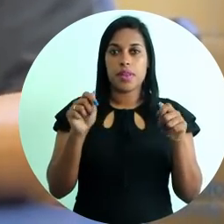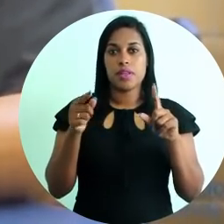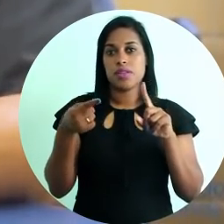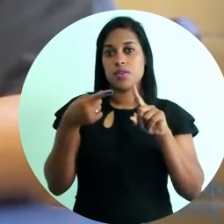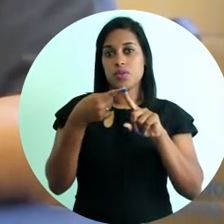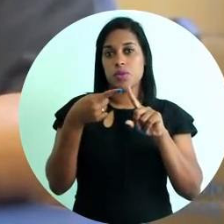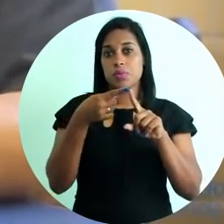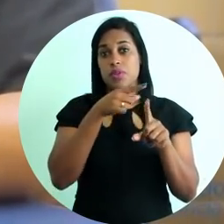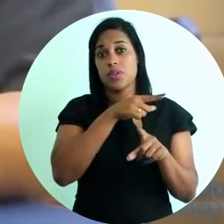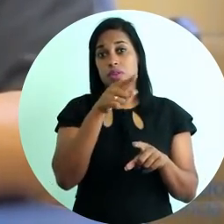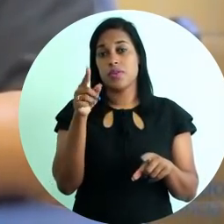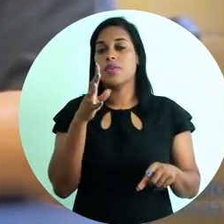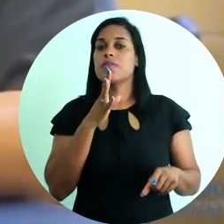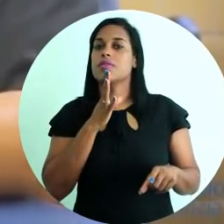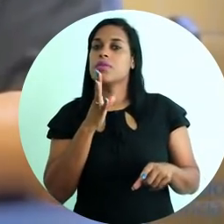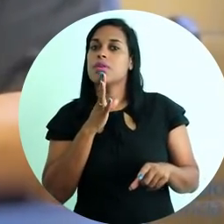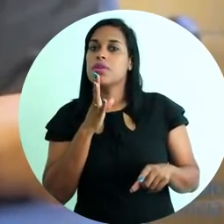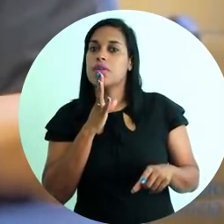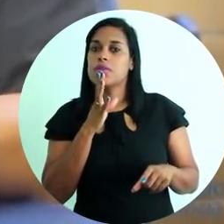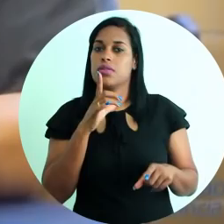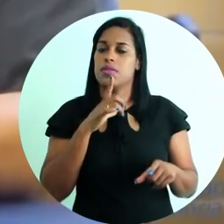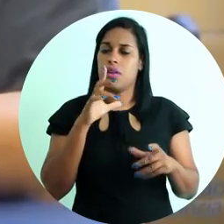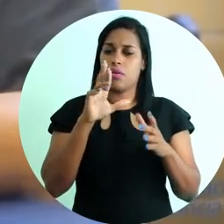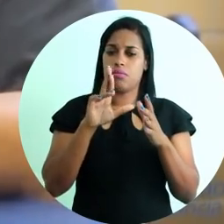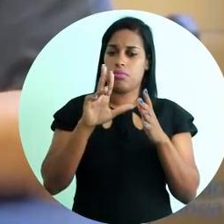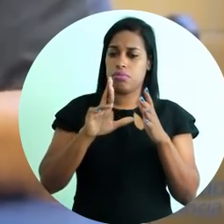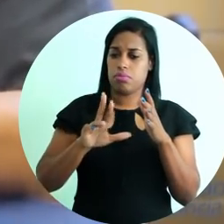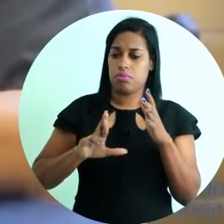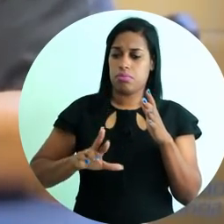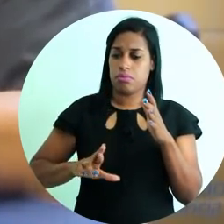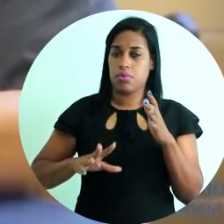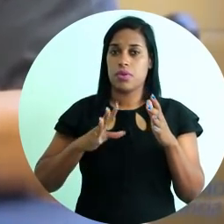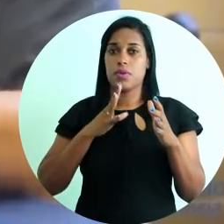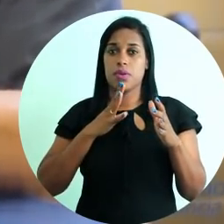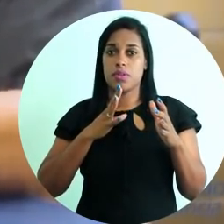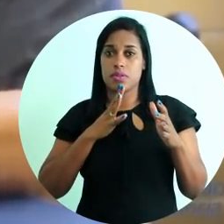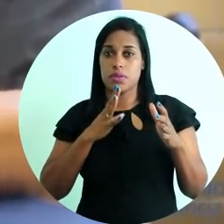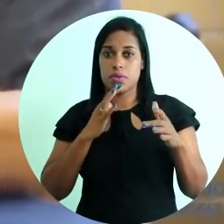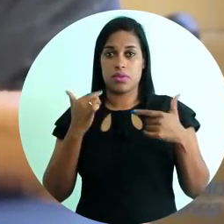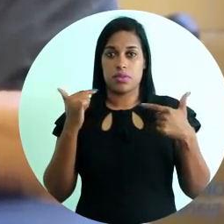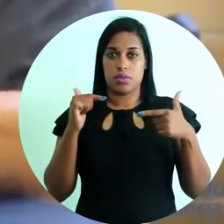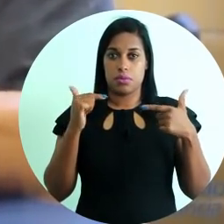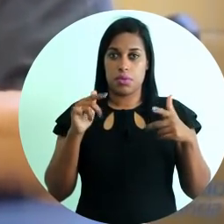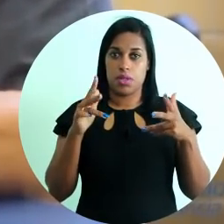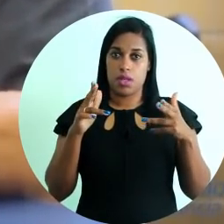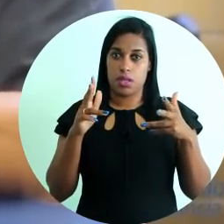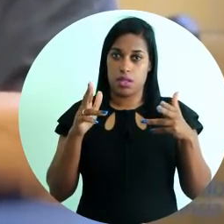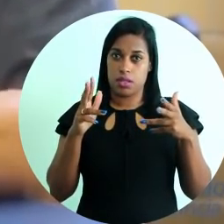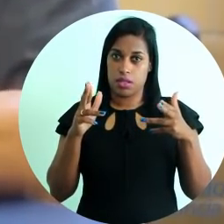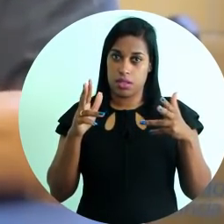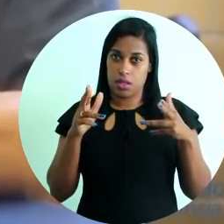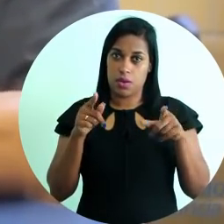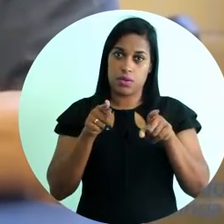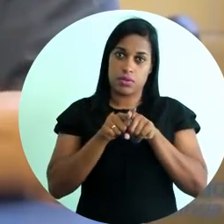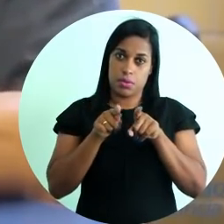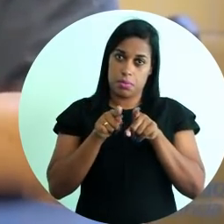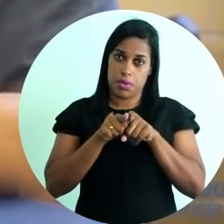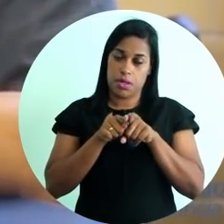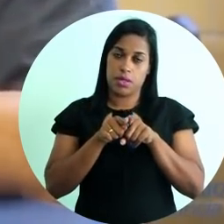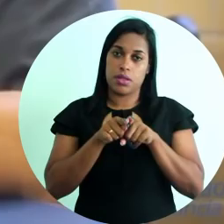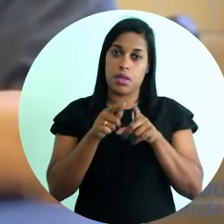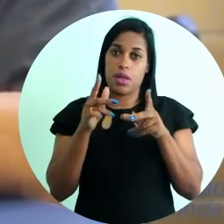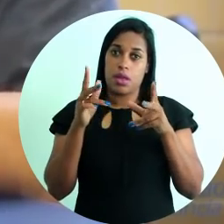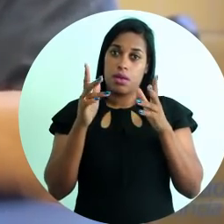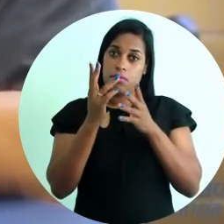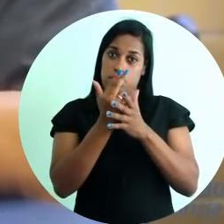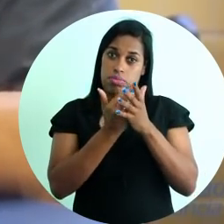objetivo é que você conheça, que você tenha aí amplos conhecimentos, tenha capacidade de trabalhar e editar com editoração, manipulação de